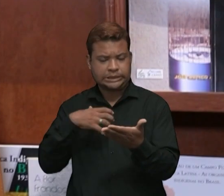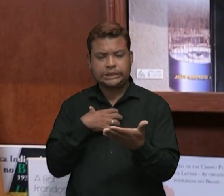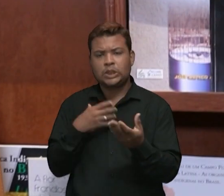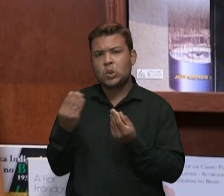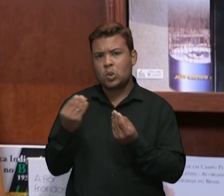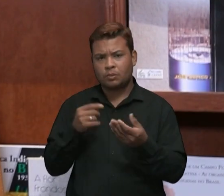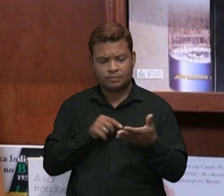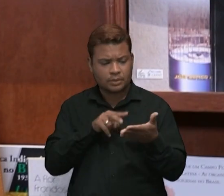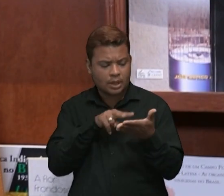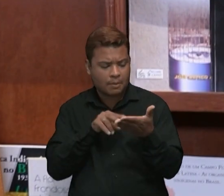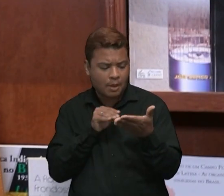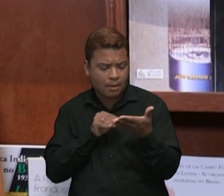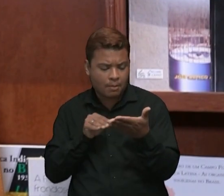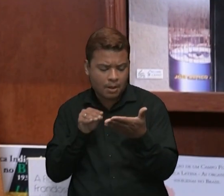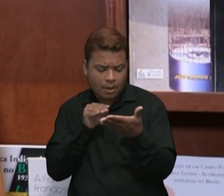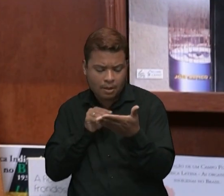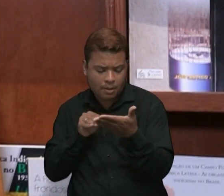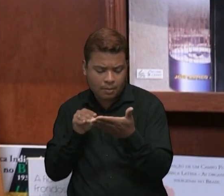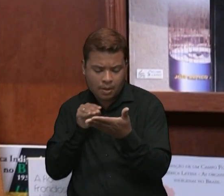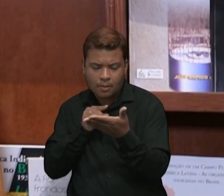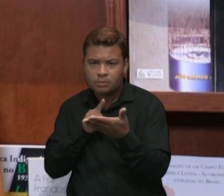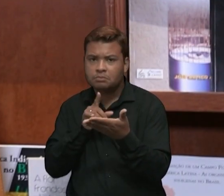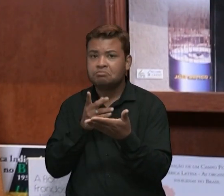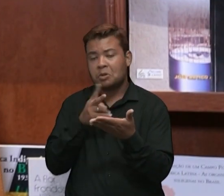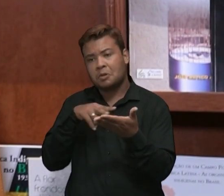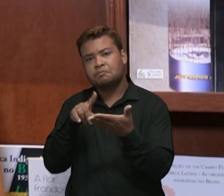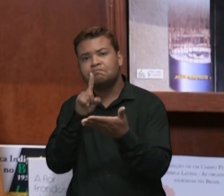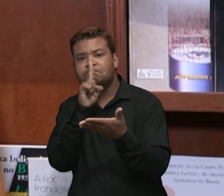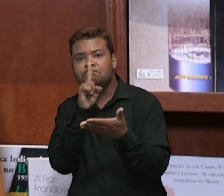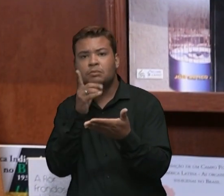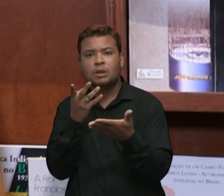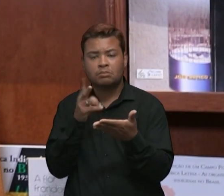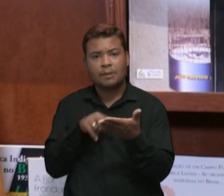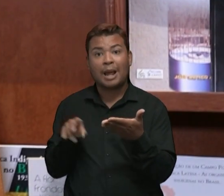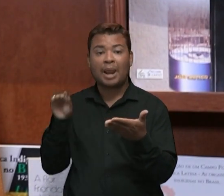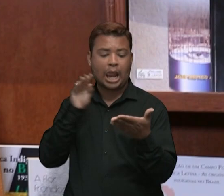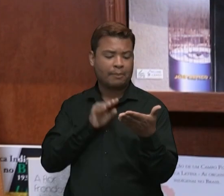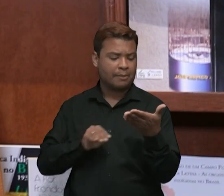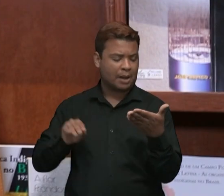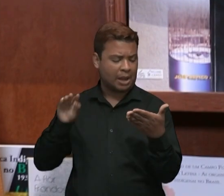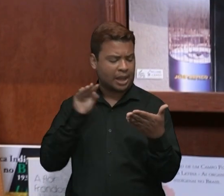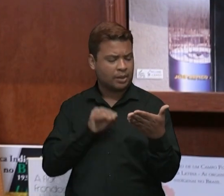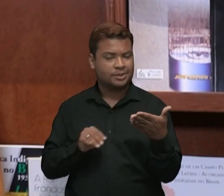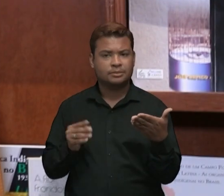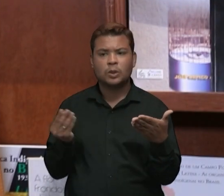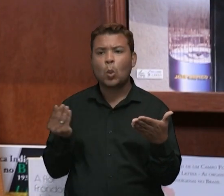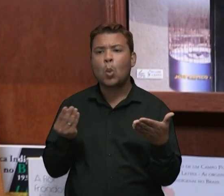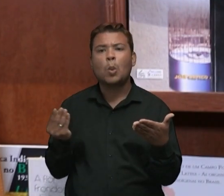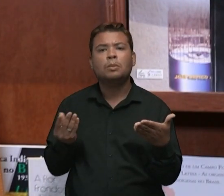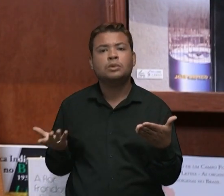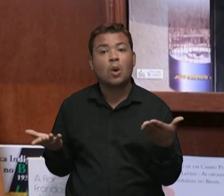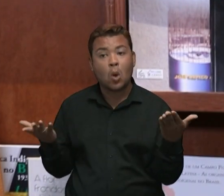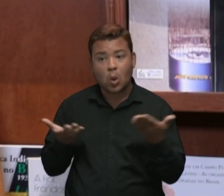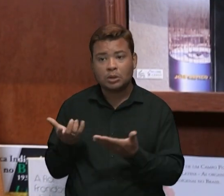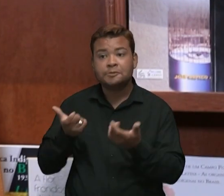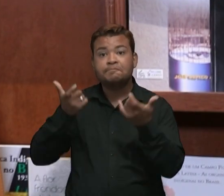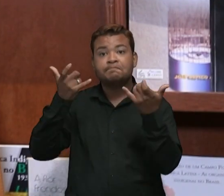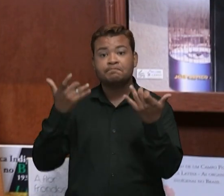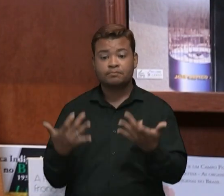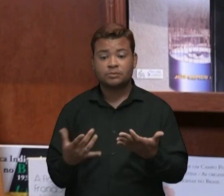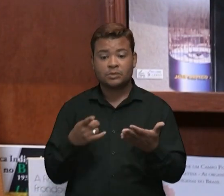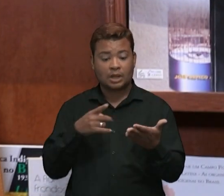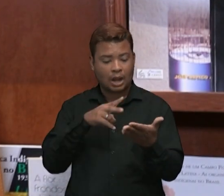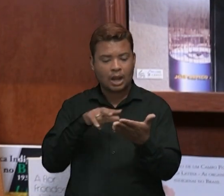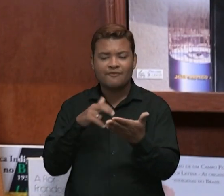que lê baixinho, de forma silenciosa, lê em voz alta? Nós vamos falar hoje sobre a importância